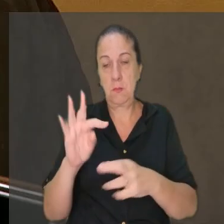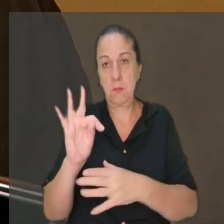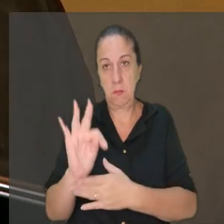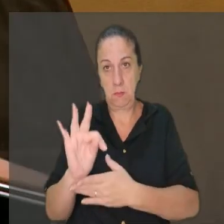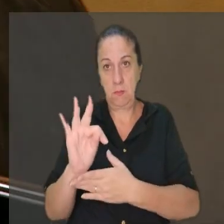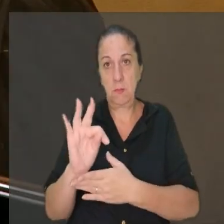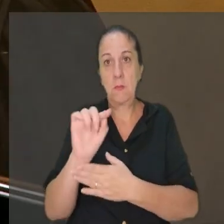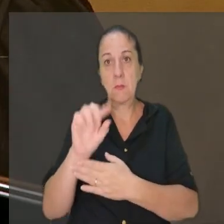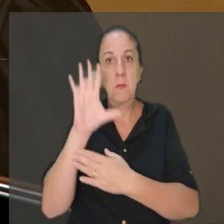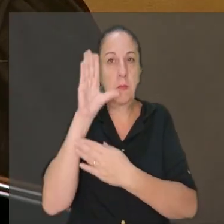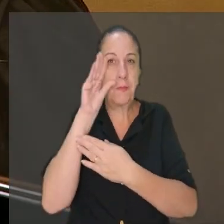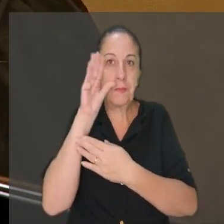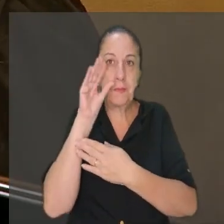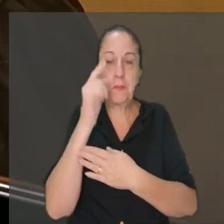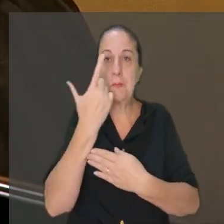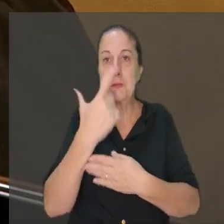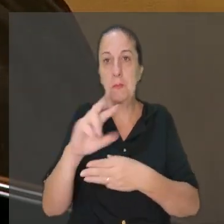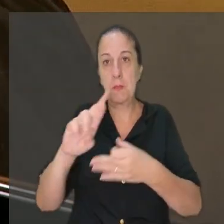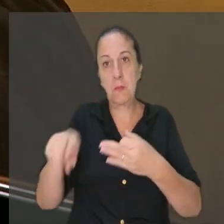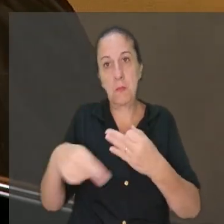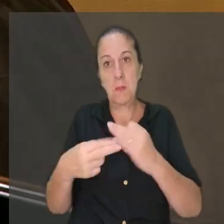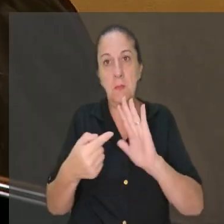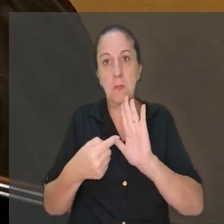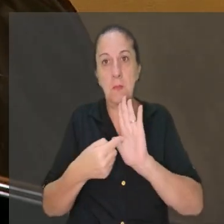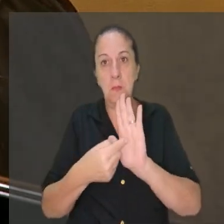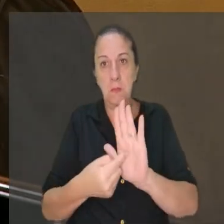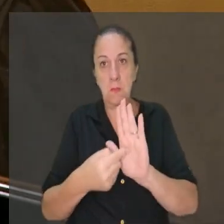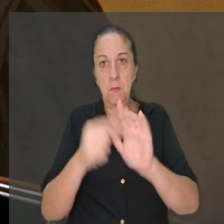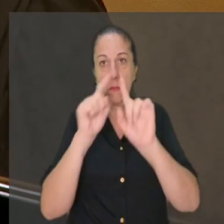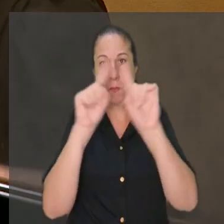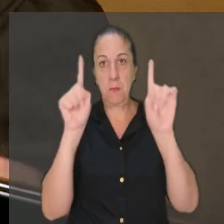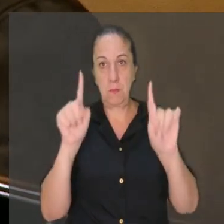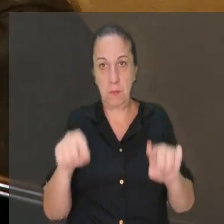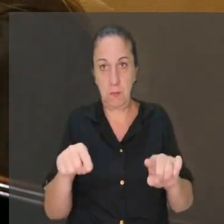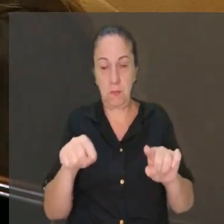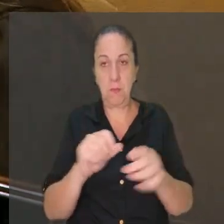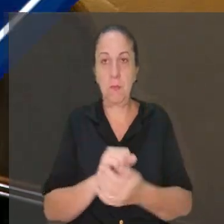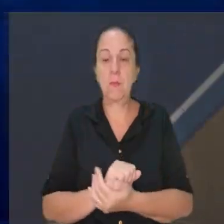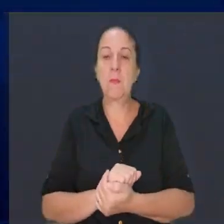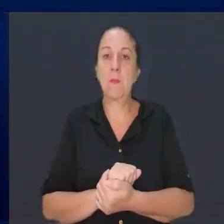Trabalho para que examine outros recursos apresentados pelo trabalhador.